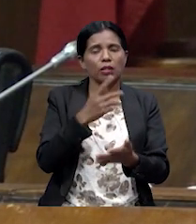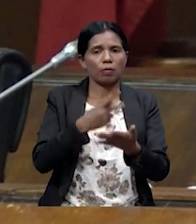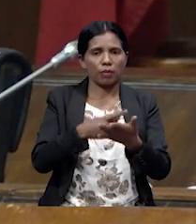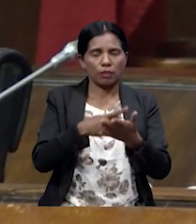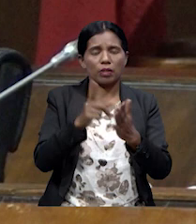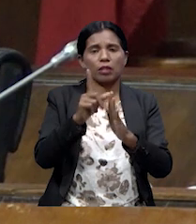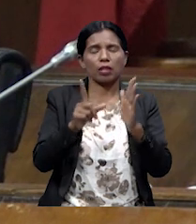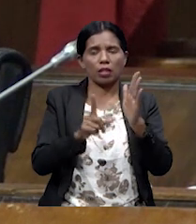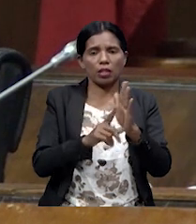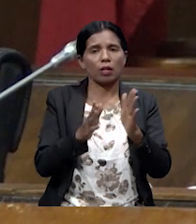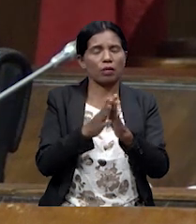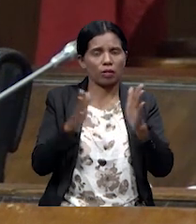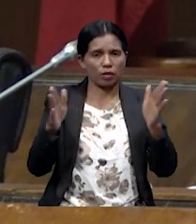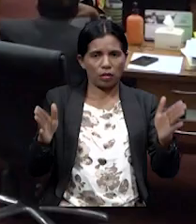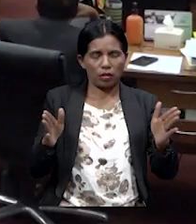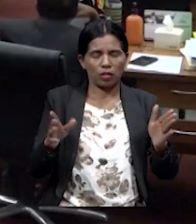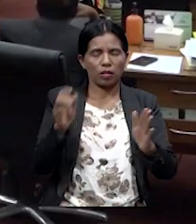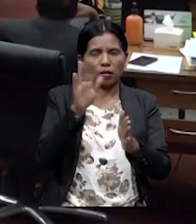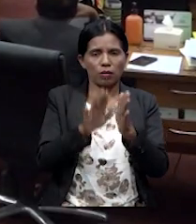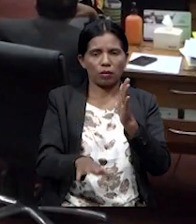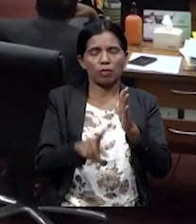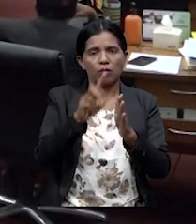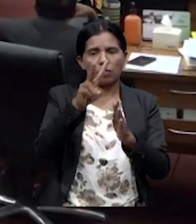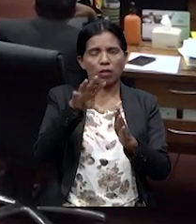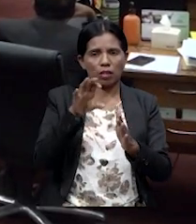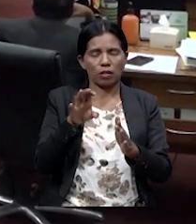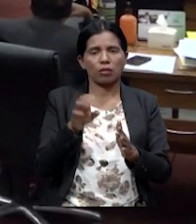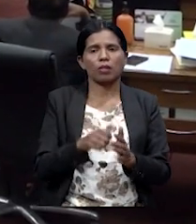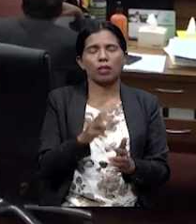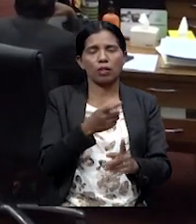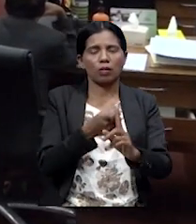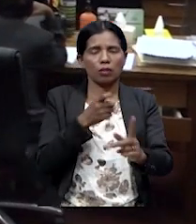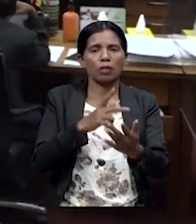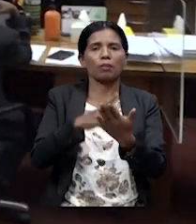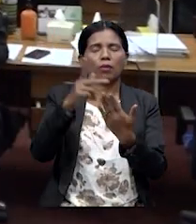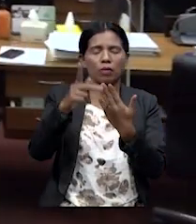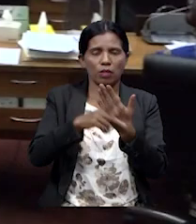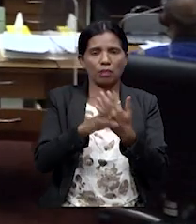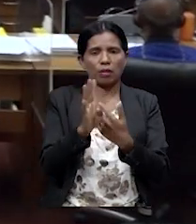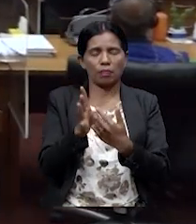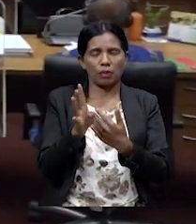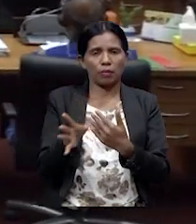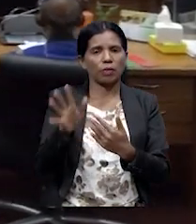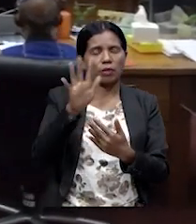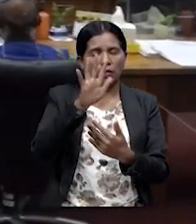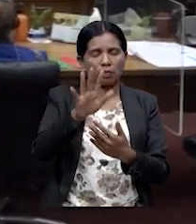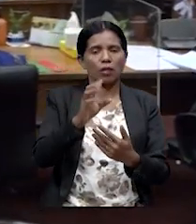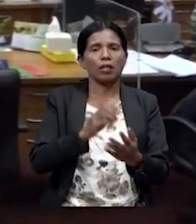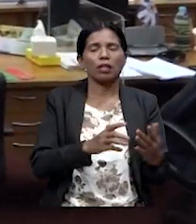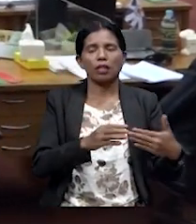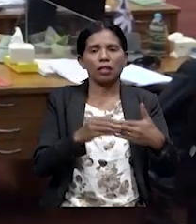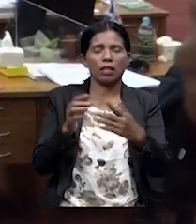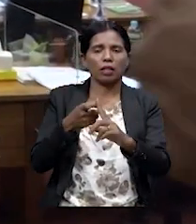proposta lei grande opção, tumba medidas atus rua resing, li husi programa hat nulu resing lima, organiza ia